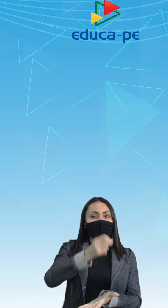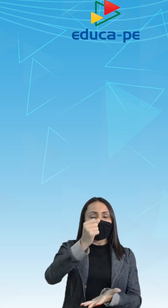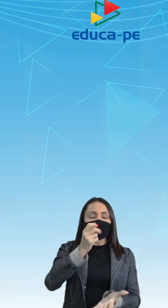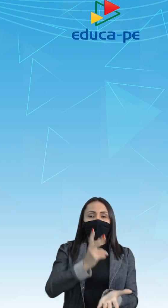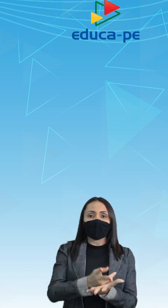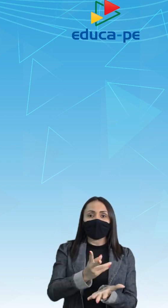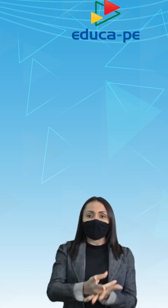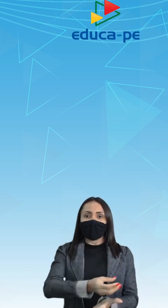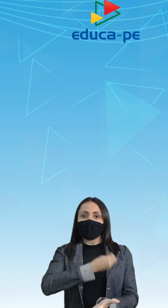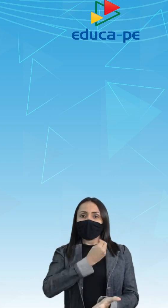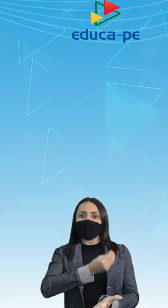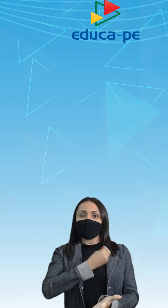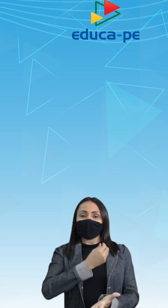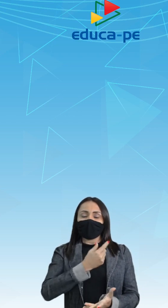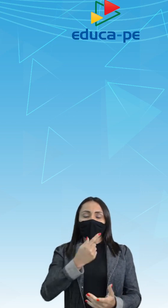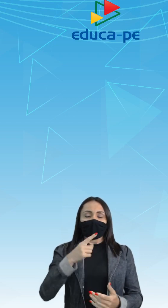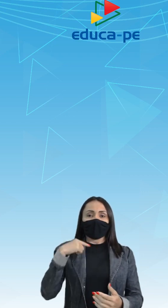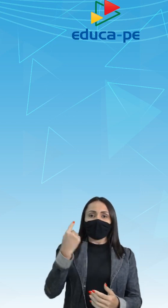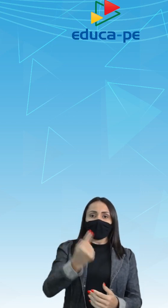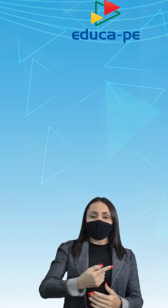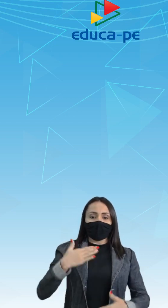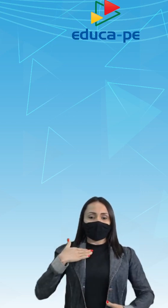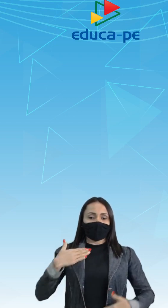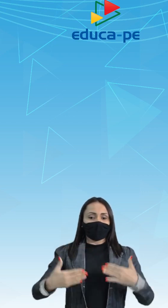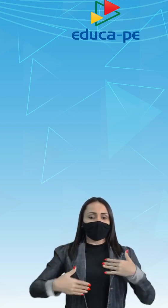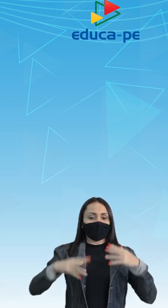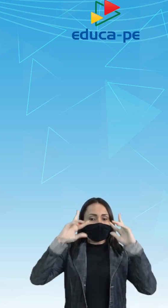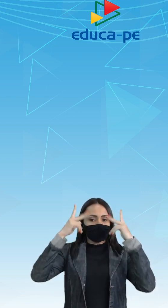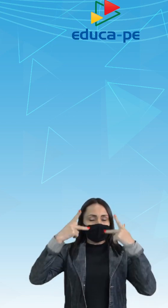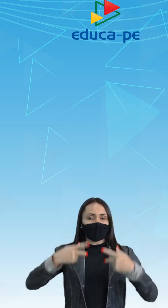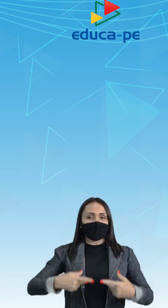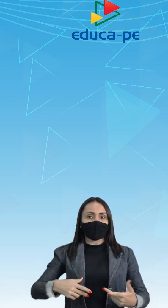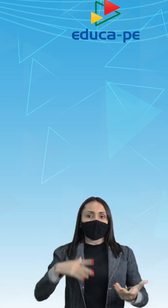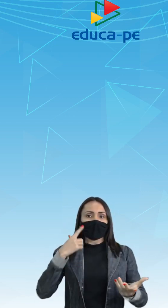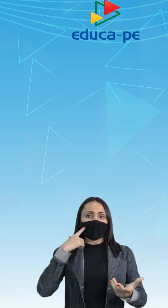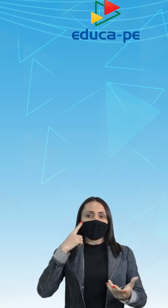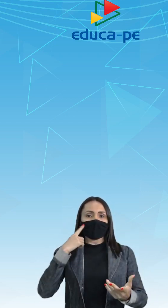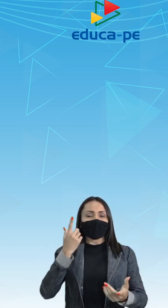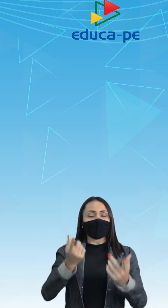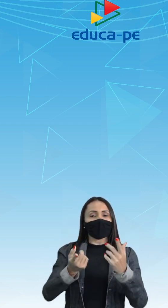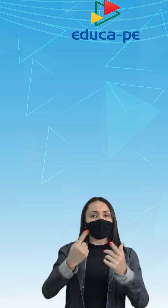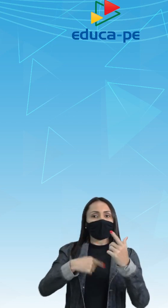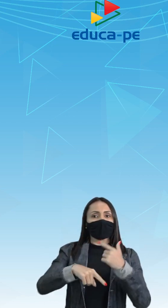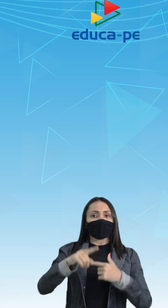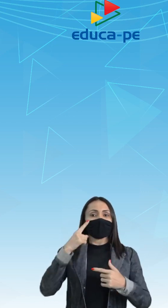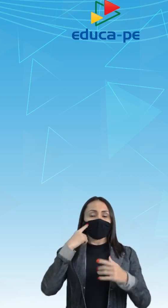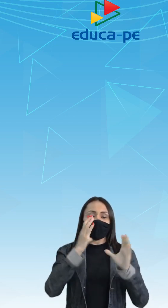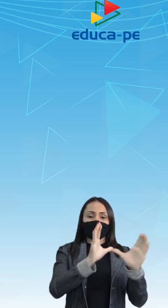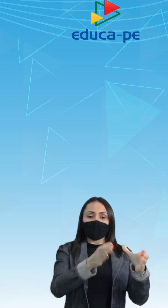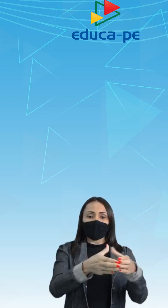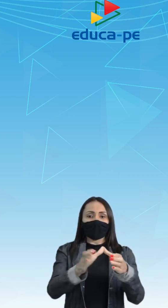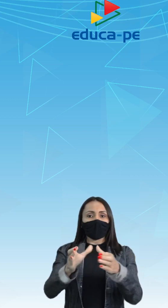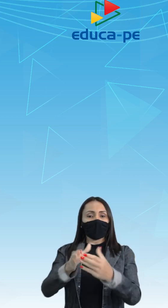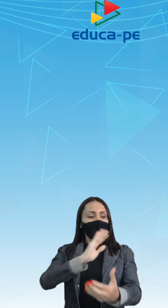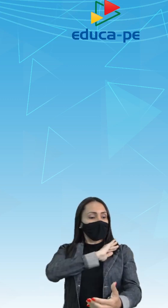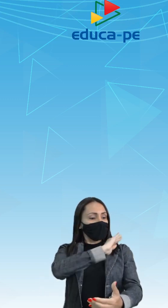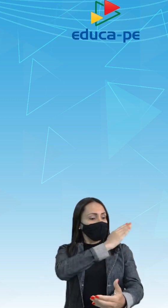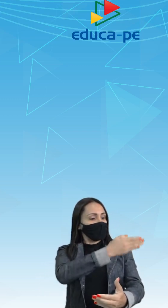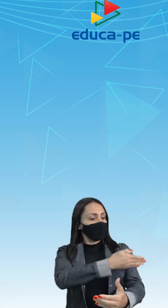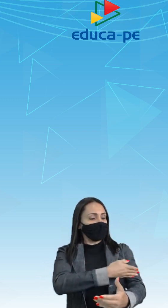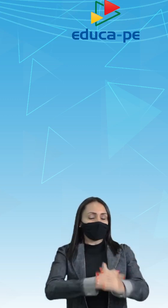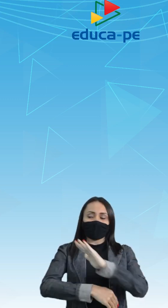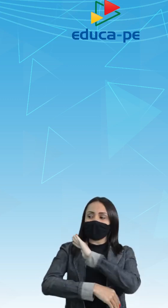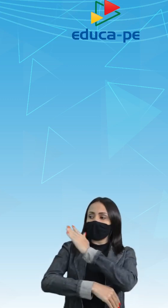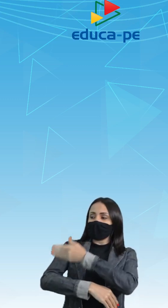preservar. O nosso corpo humano, ele é projetado para a ação. Os grupos musculares, como